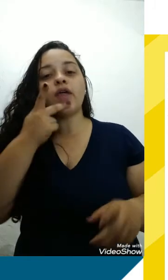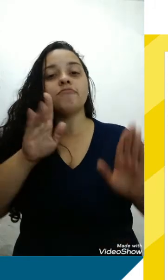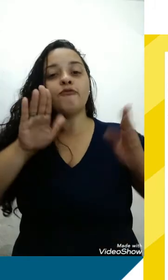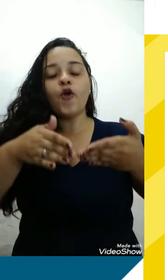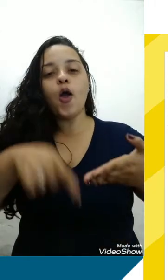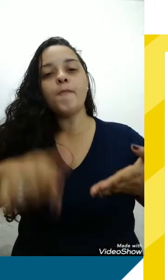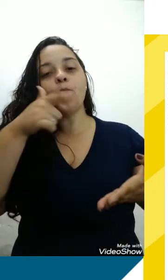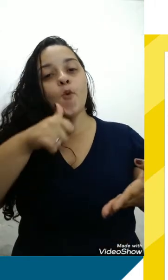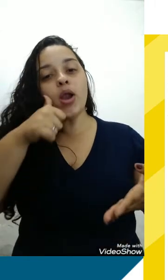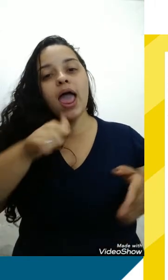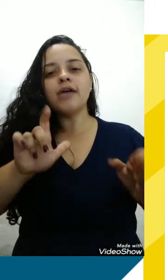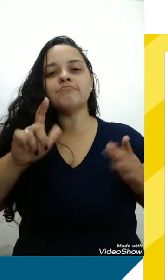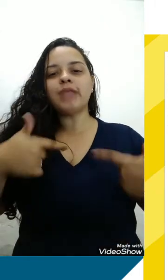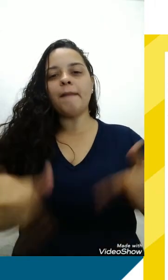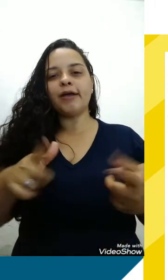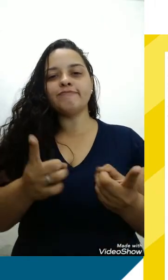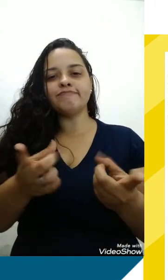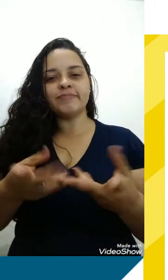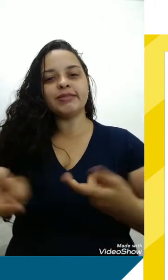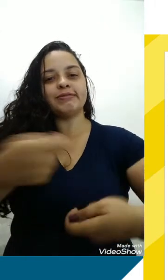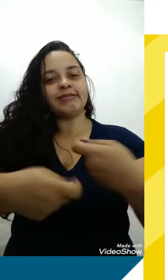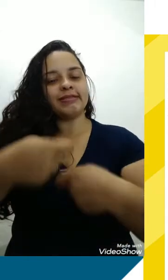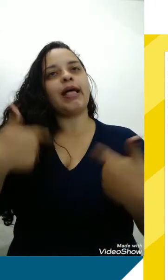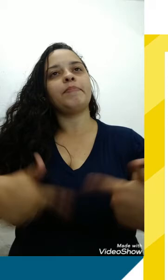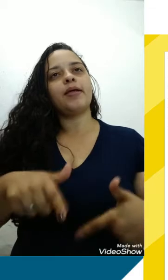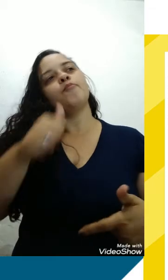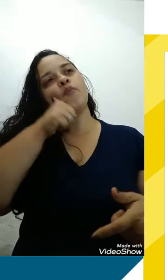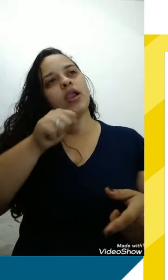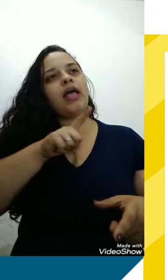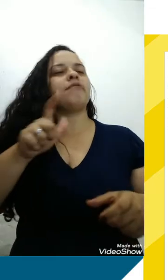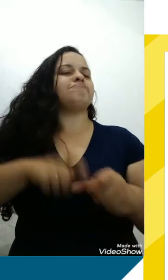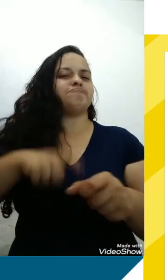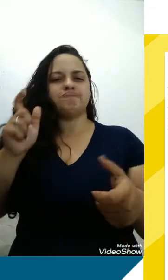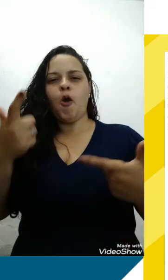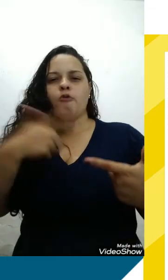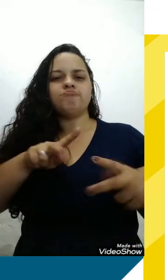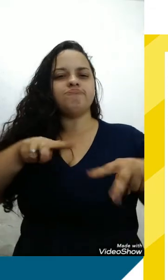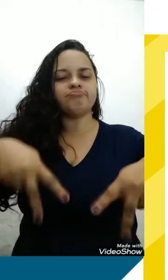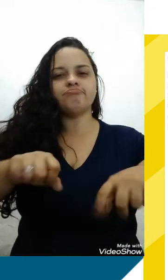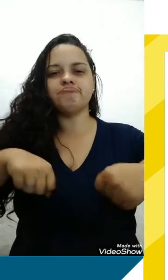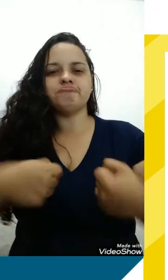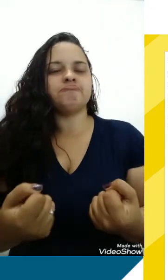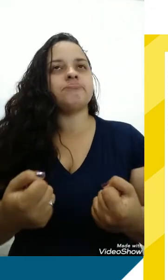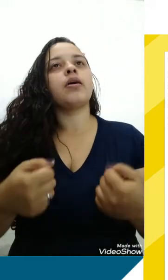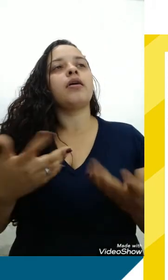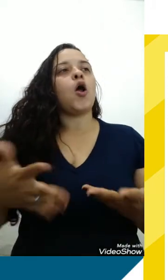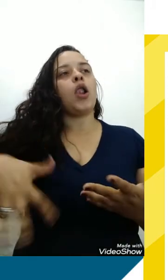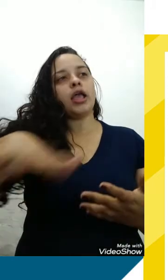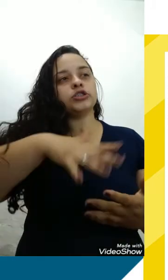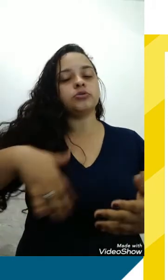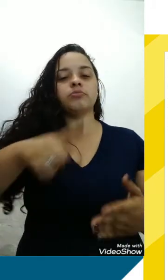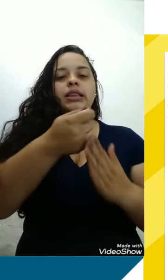vendedoras ambulantes, cujo jeito para o negócio, bem como autonomia e mobilidade, é tão típico da região. Esse trecho está presente no